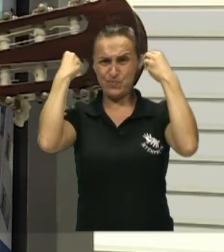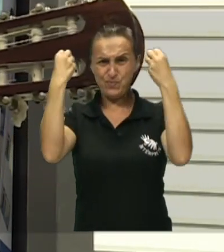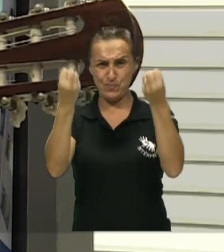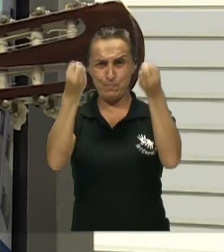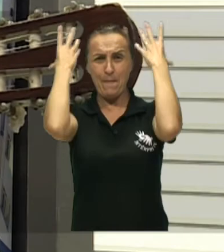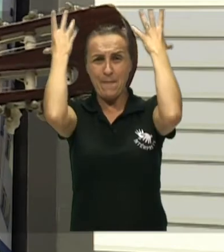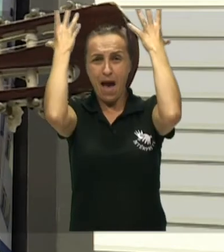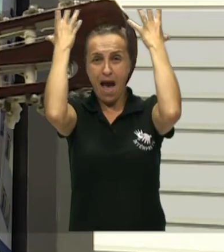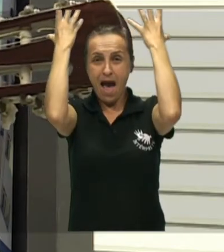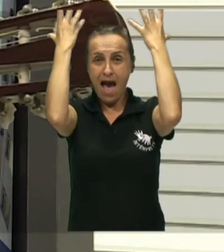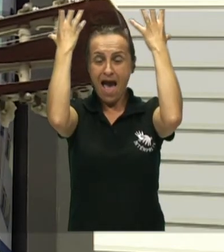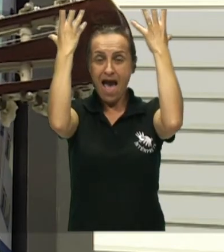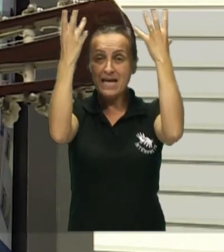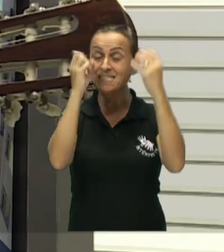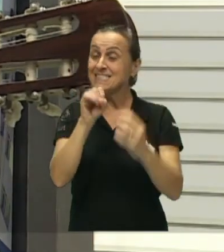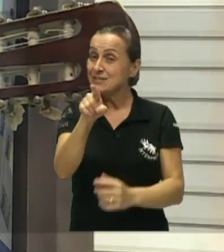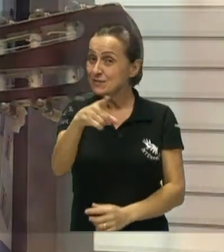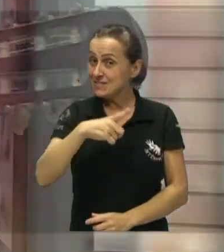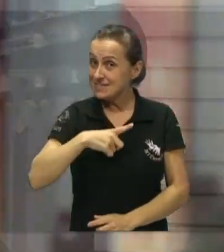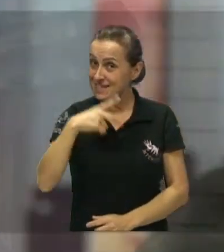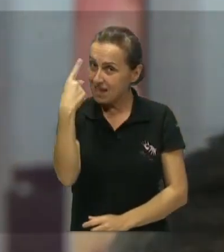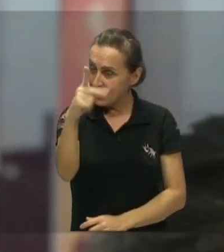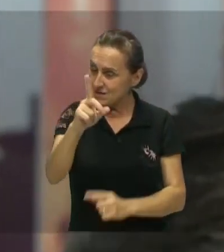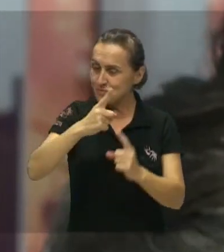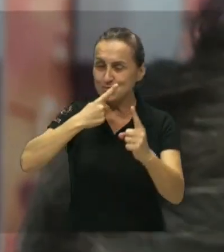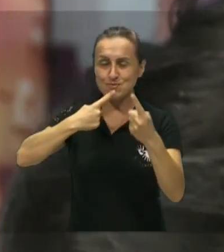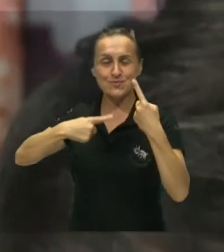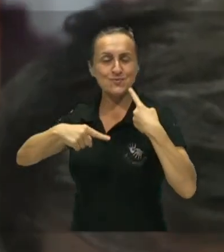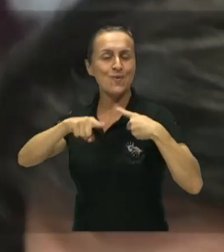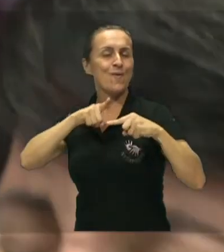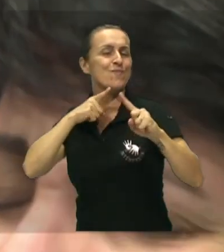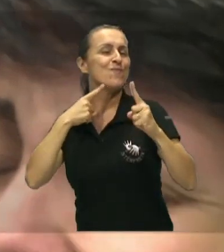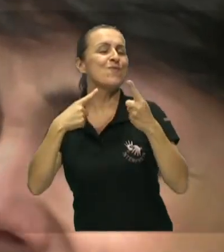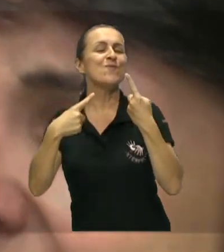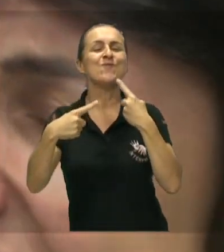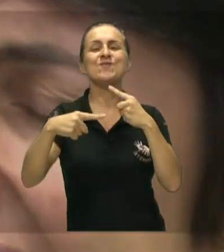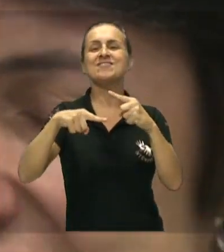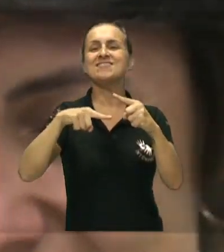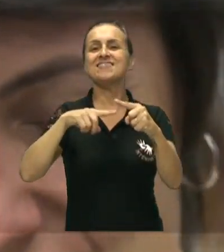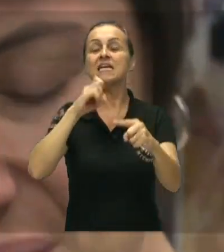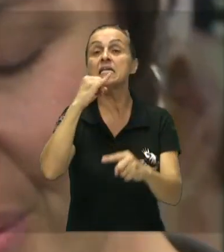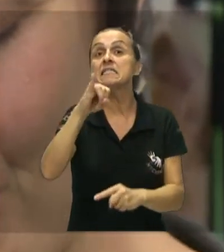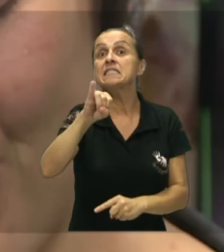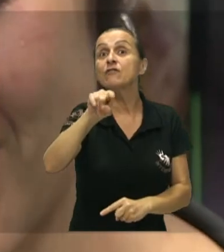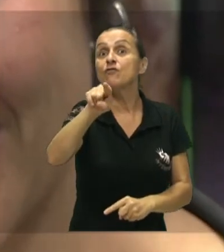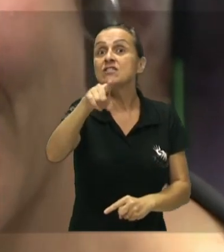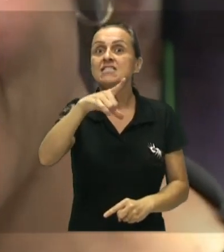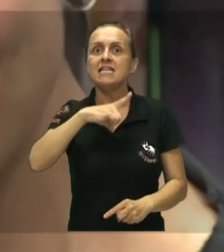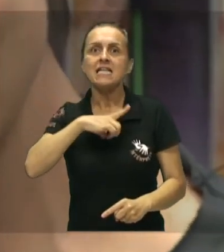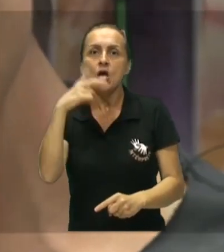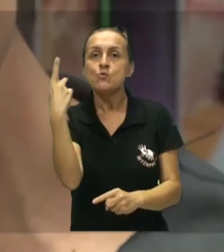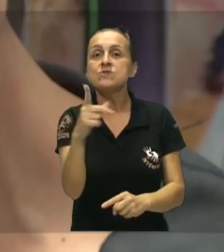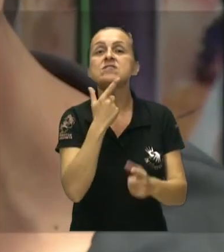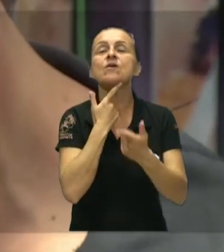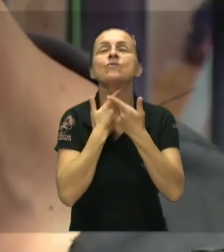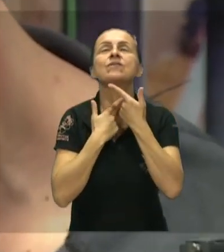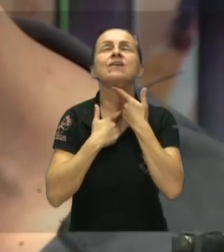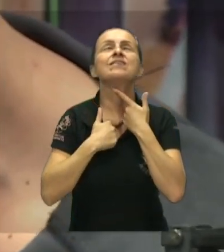você tem a sua música, se você tem o seu querer, se você tem os